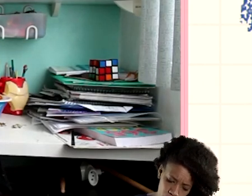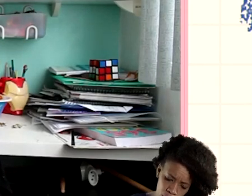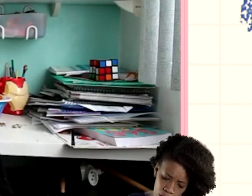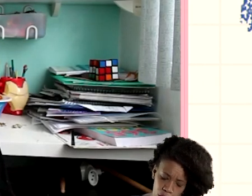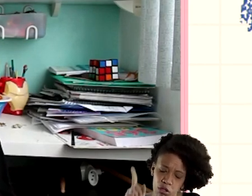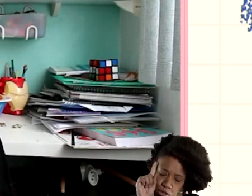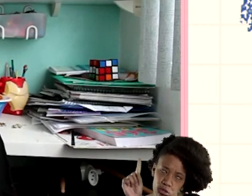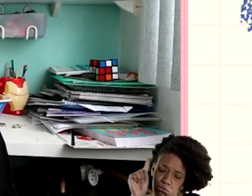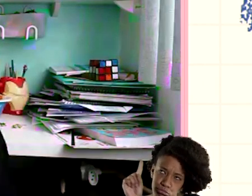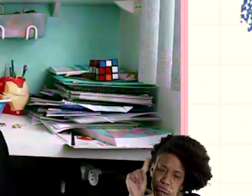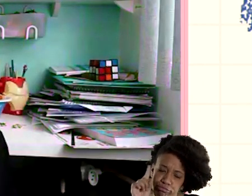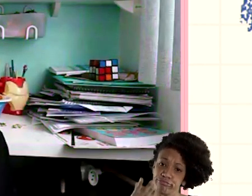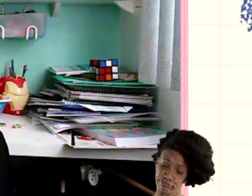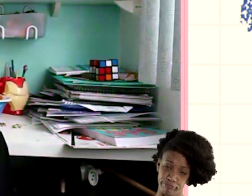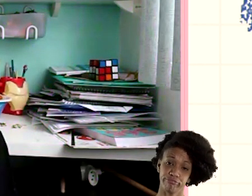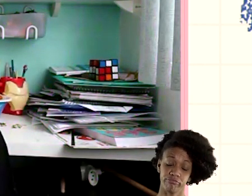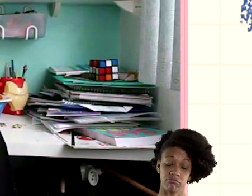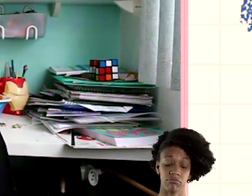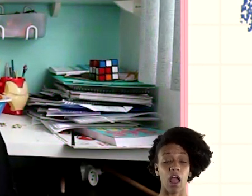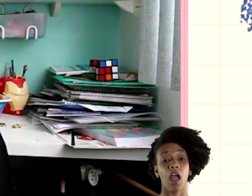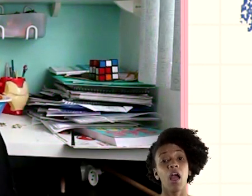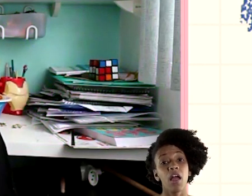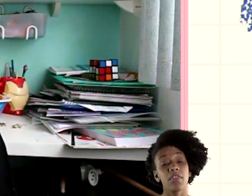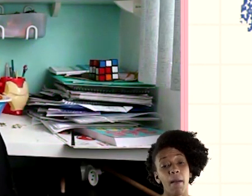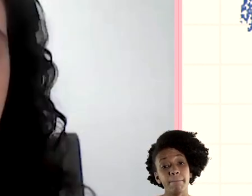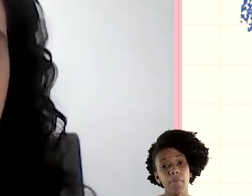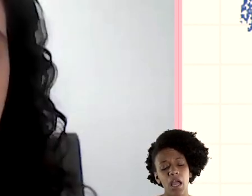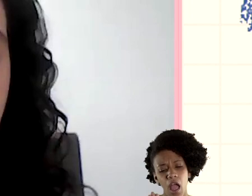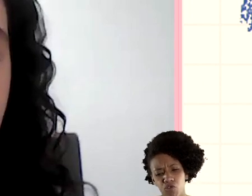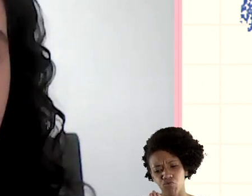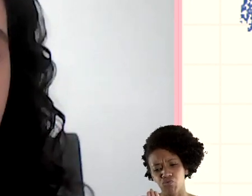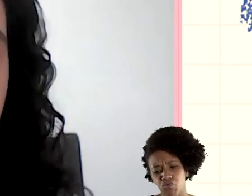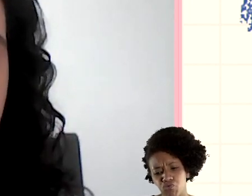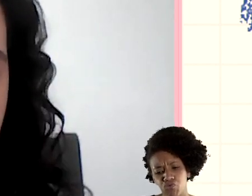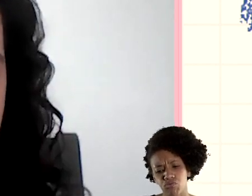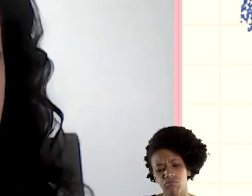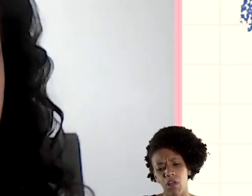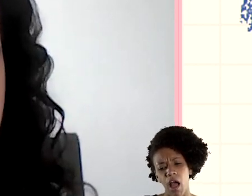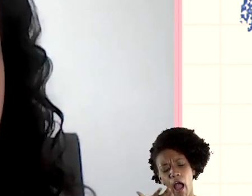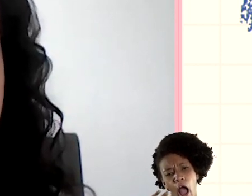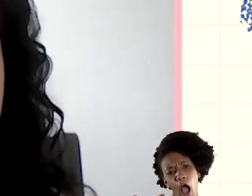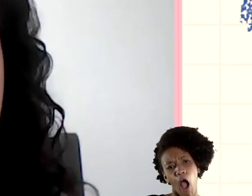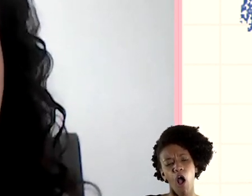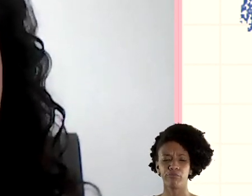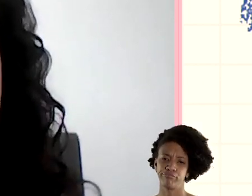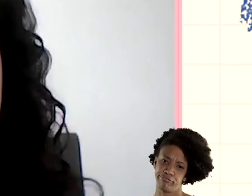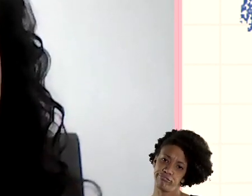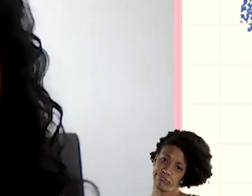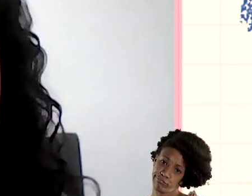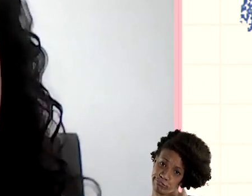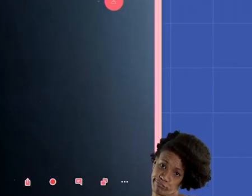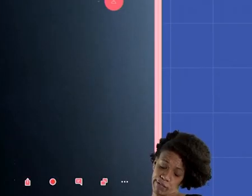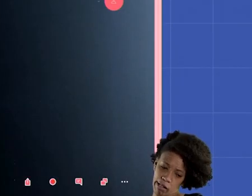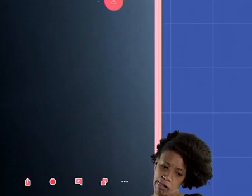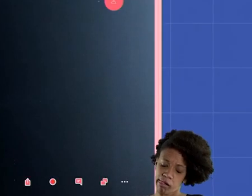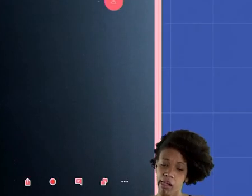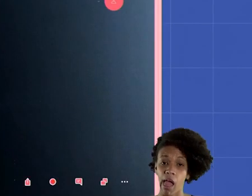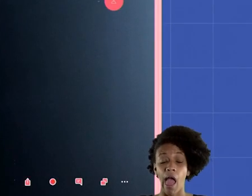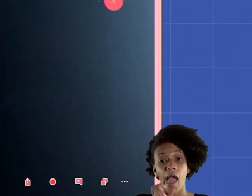não ficar limpando a casa todo dia. Também poderia